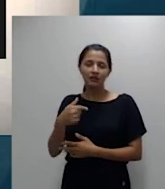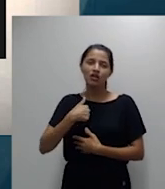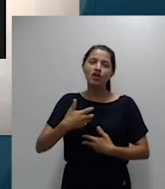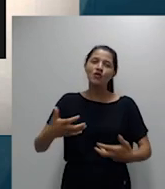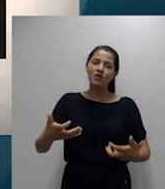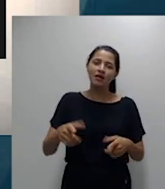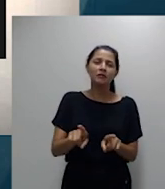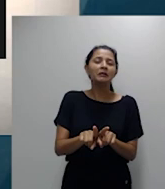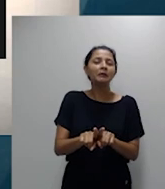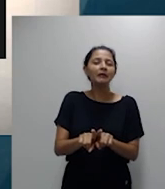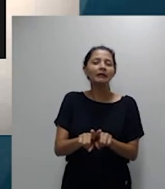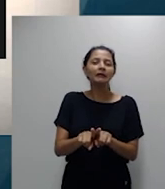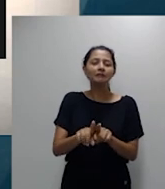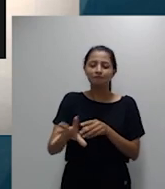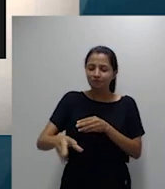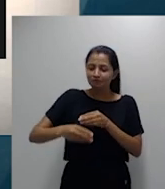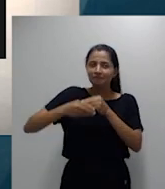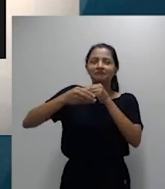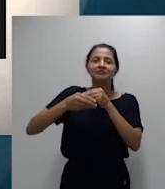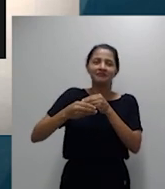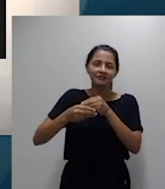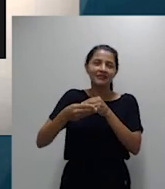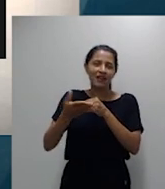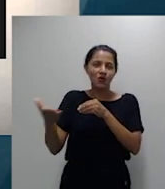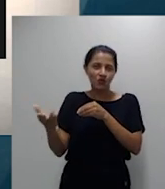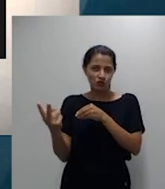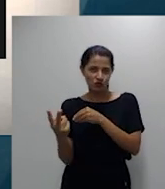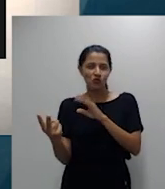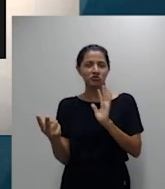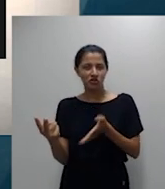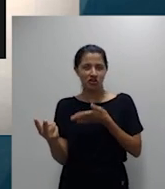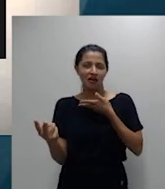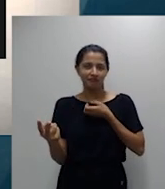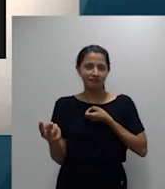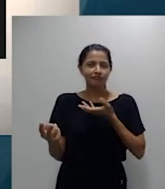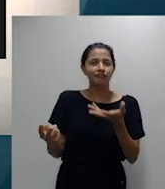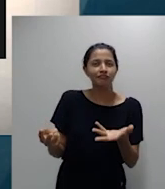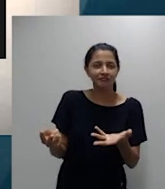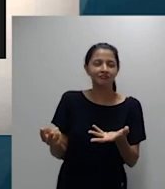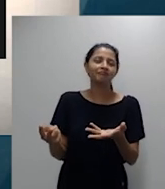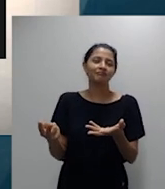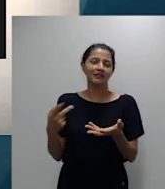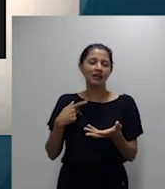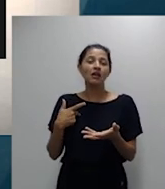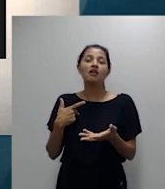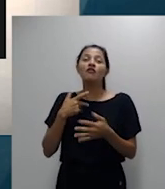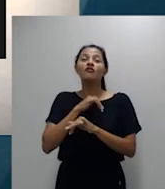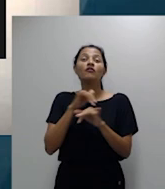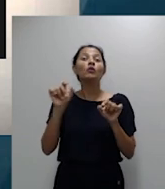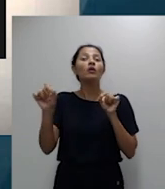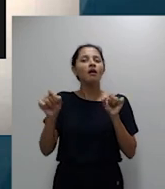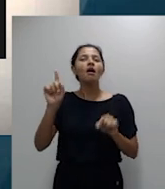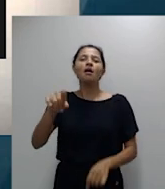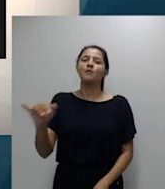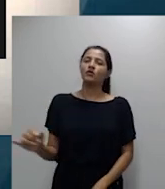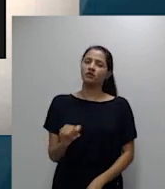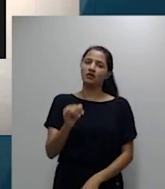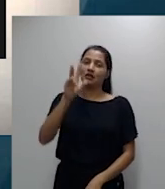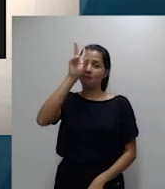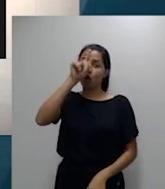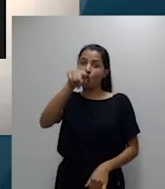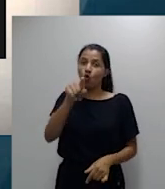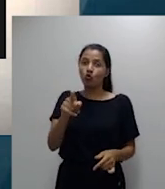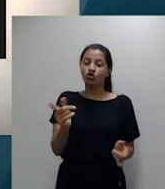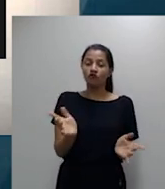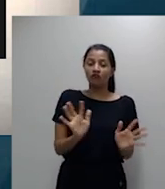gostaria de ir também então estar as palavras dos colegas que já se manifestar esperando que é importante lembrar que hoje a gente está fechando um